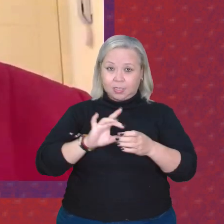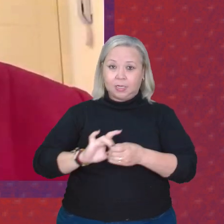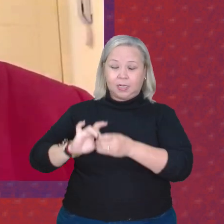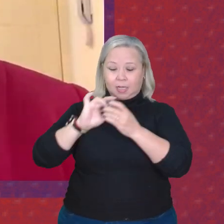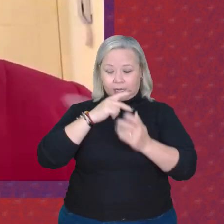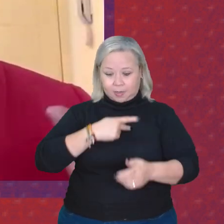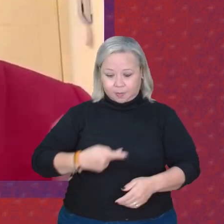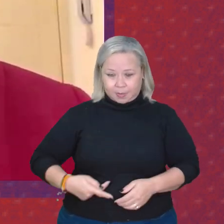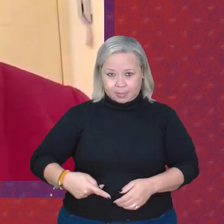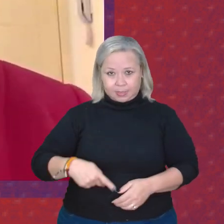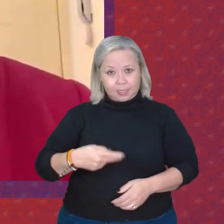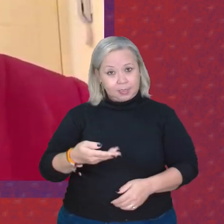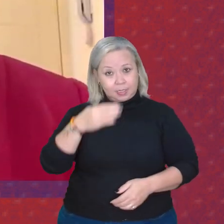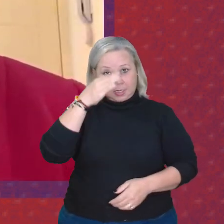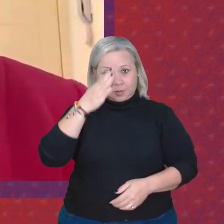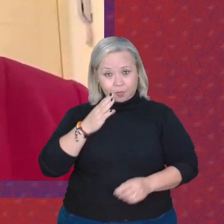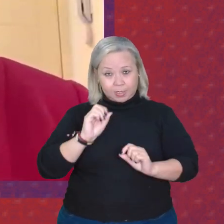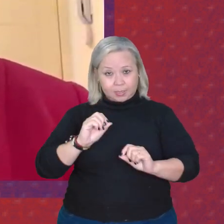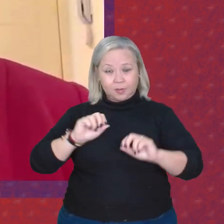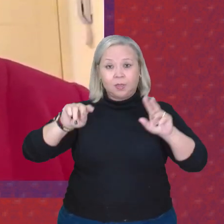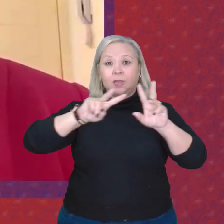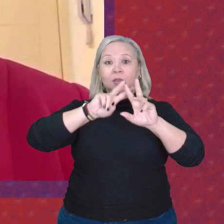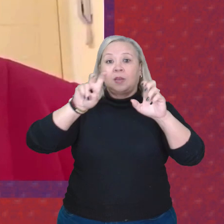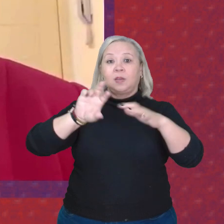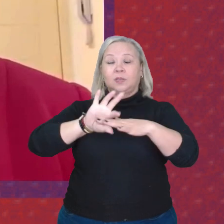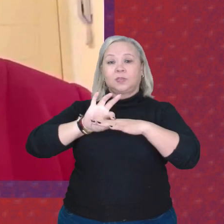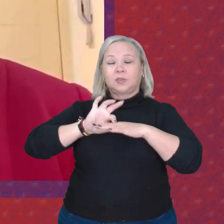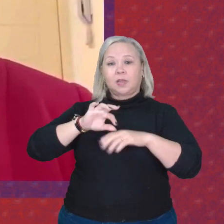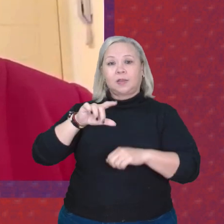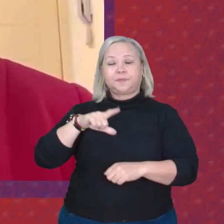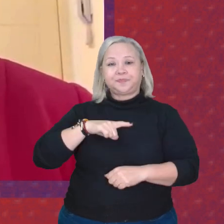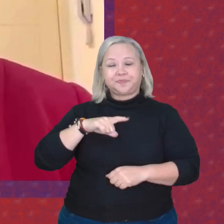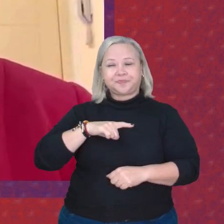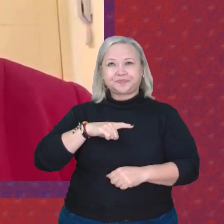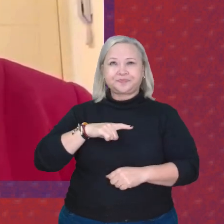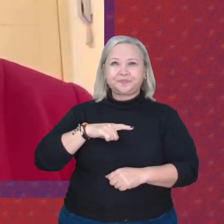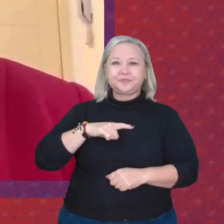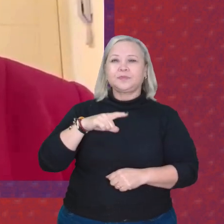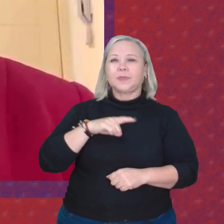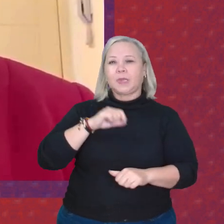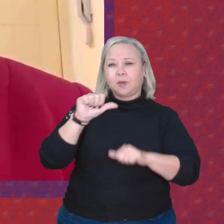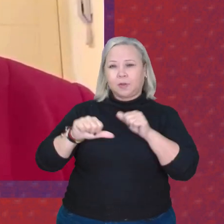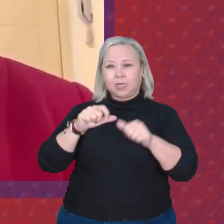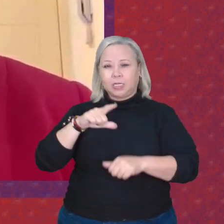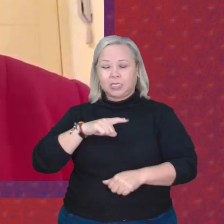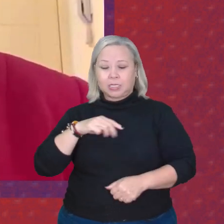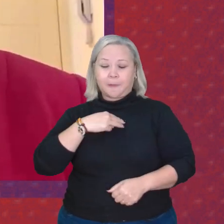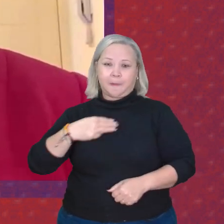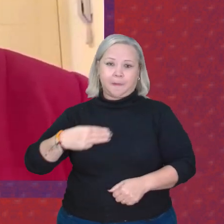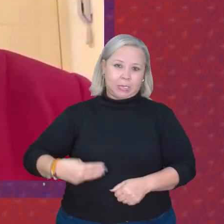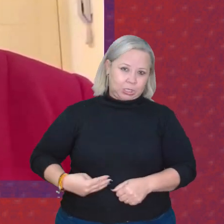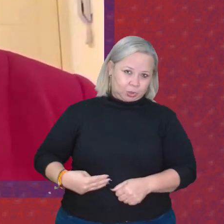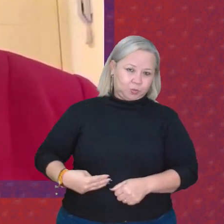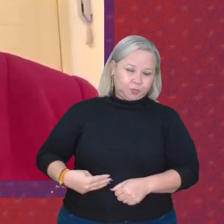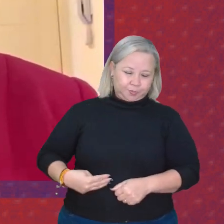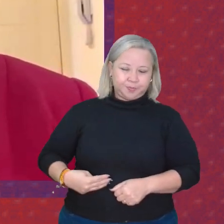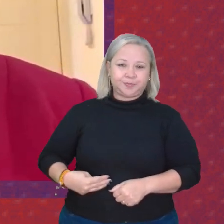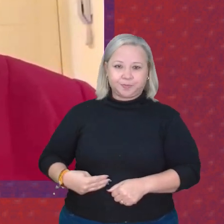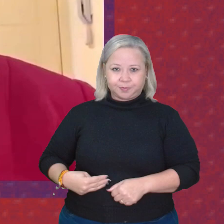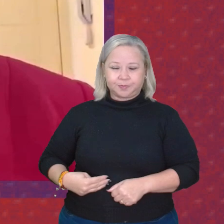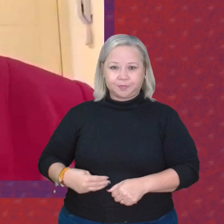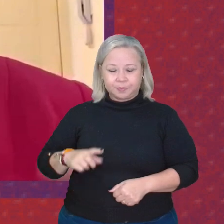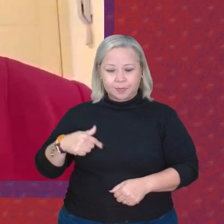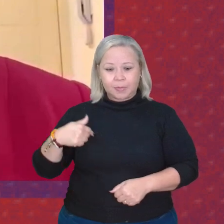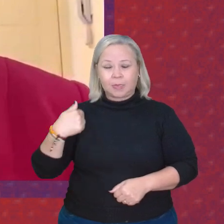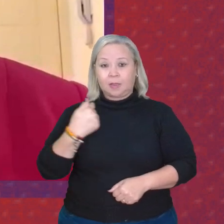da República, e os titulares passaram a ter o status de ministros. E